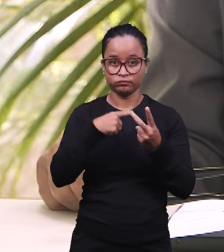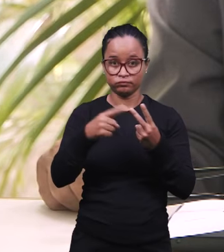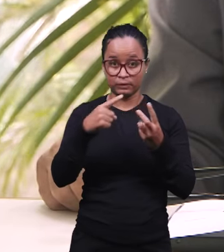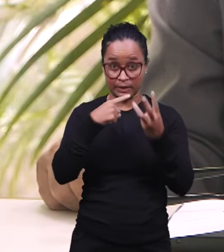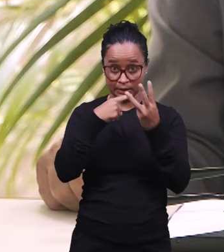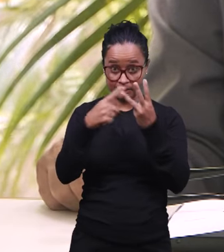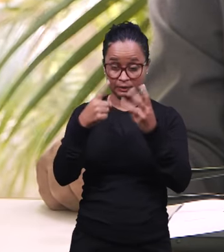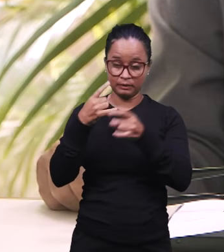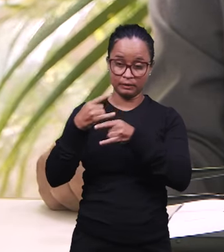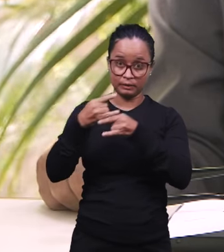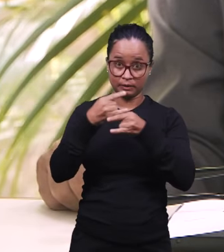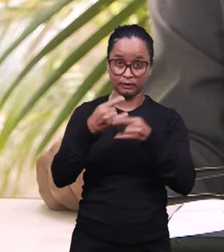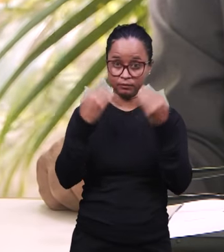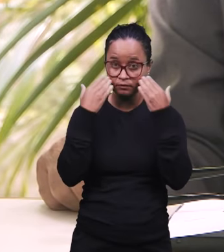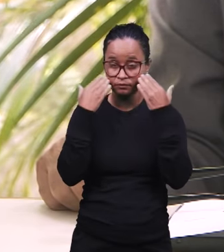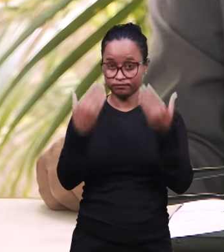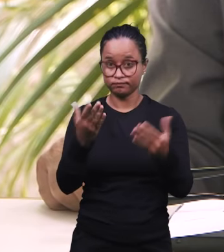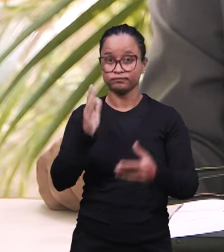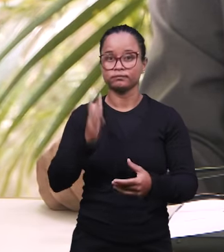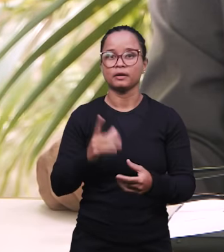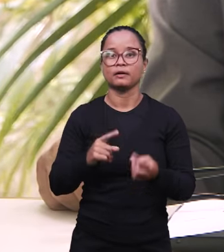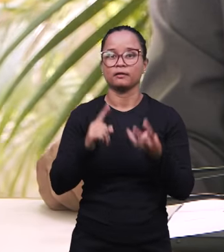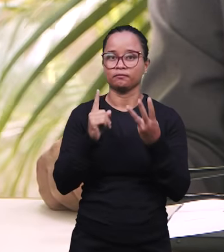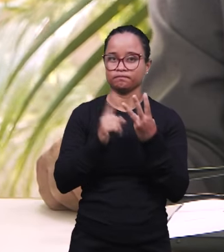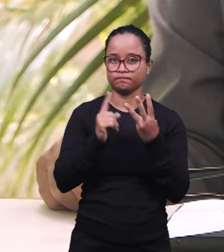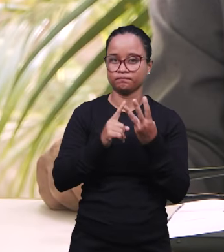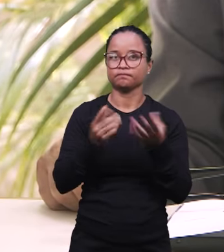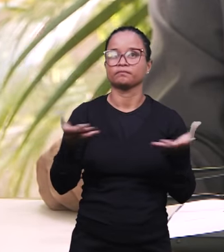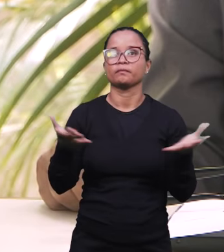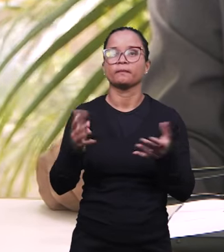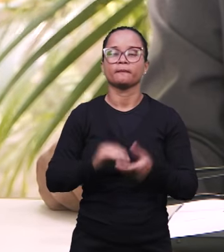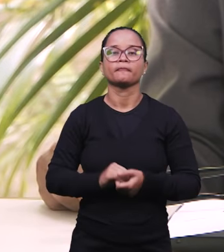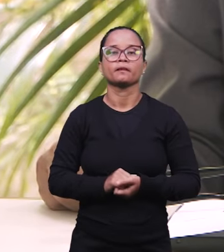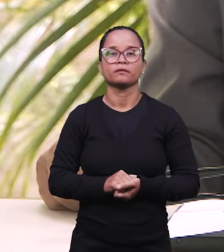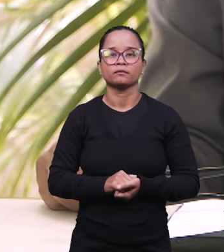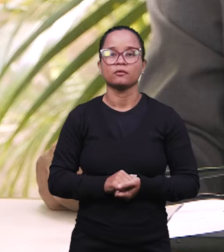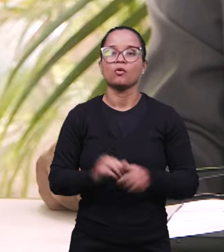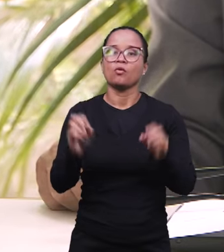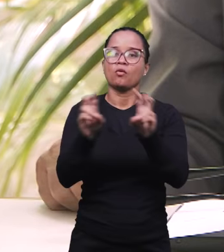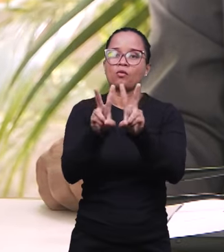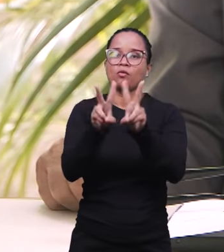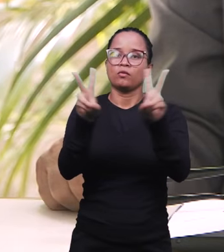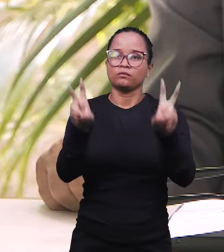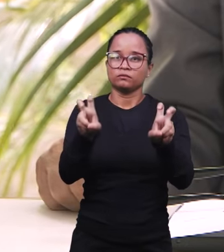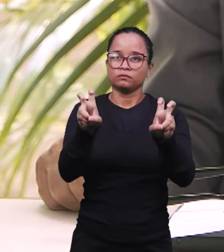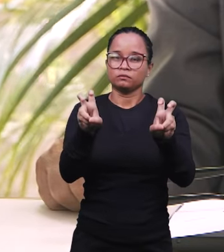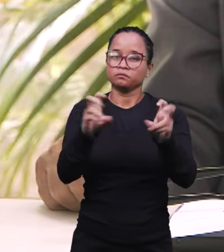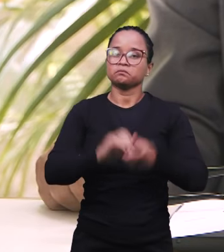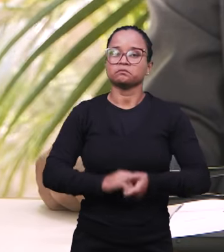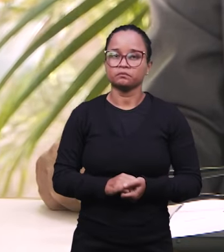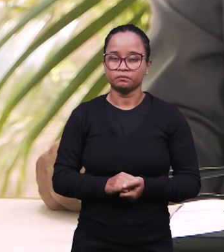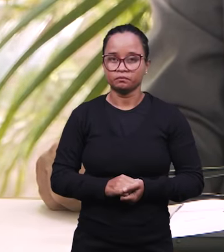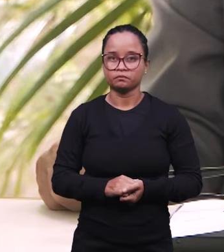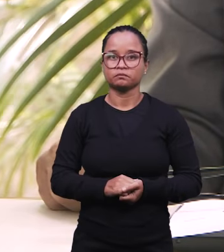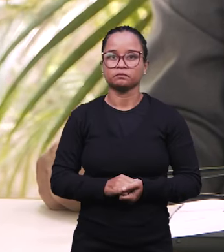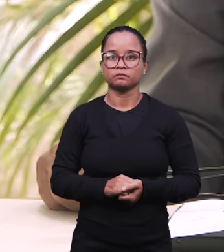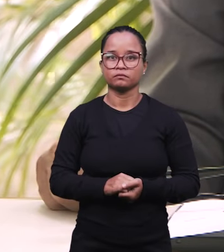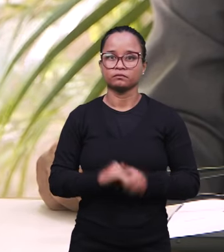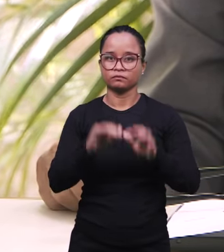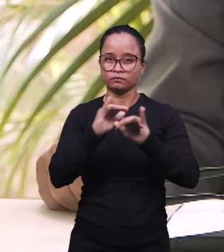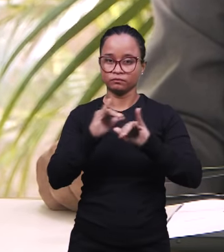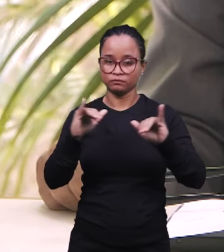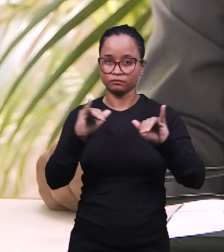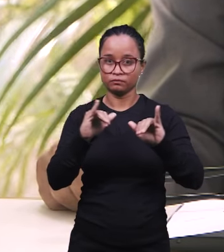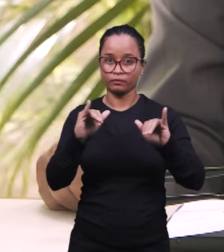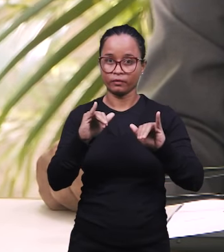3 lives que apresentamos. Esta é a terceira, sendo que o assunto é